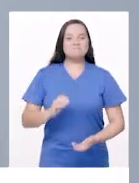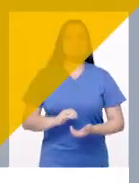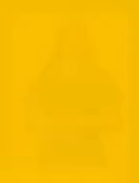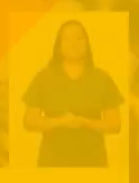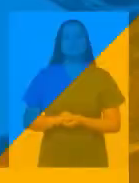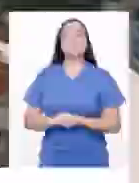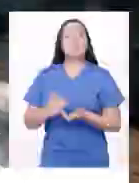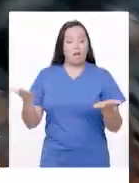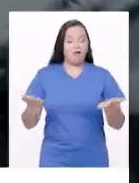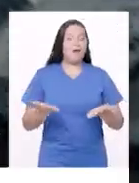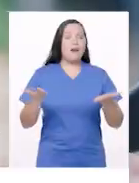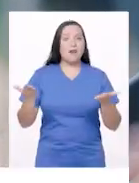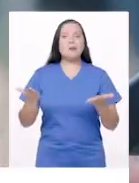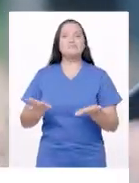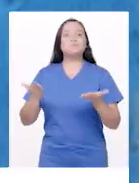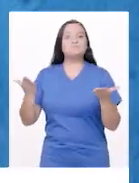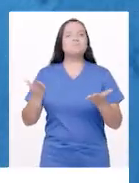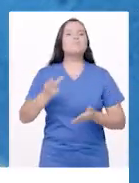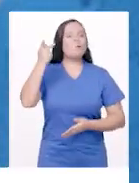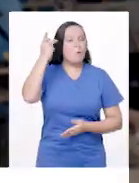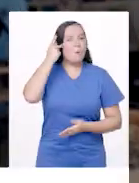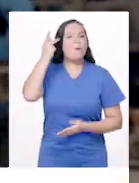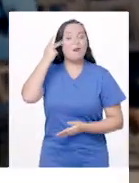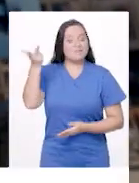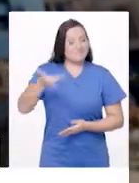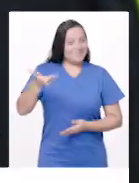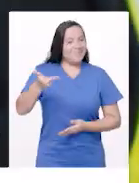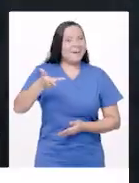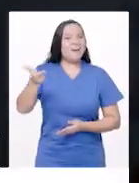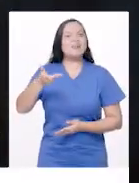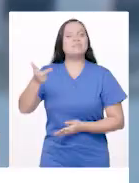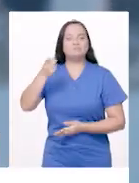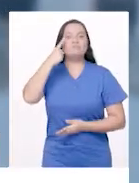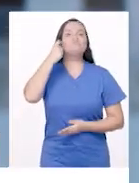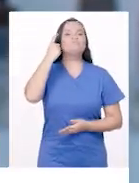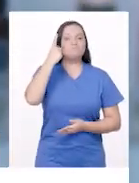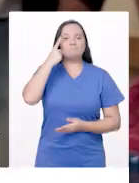Dória. Tá na hora fazer São